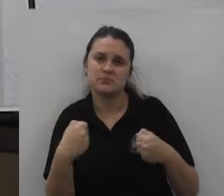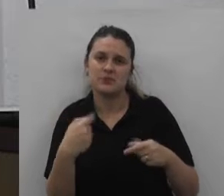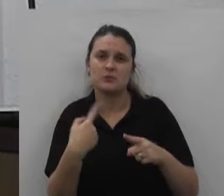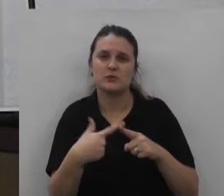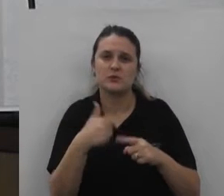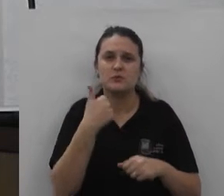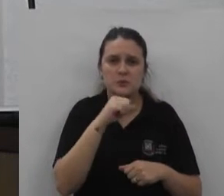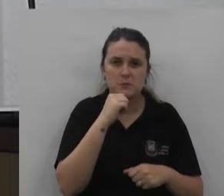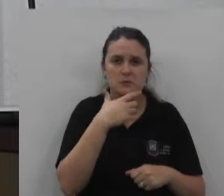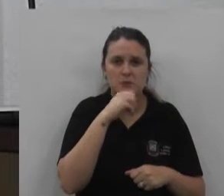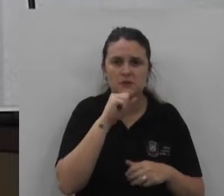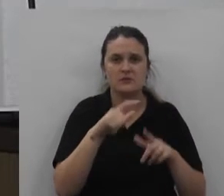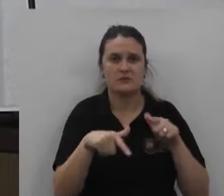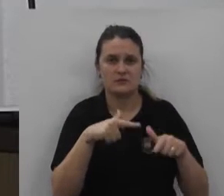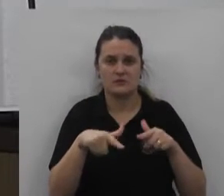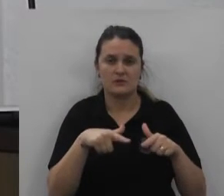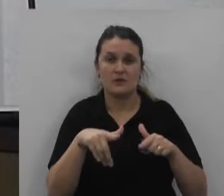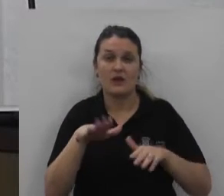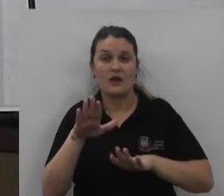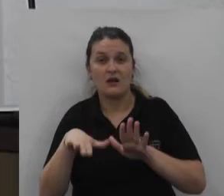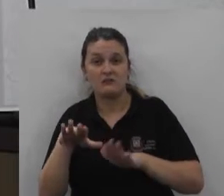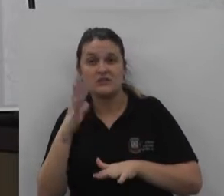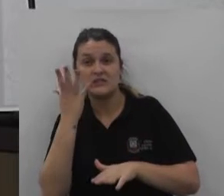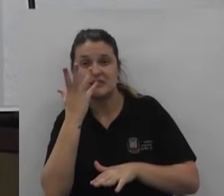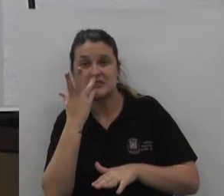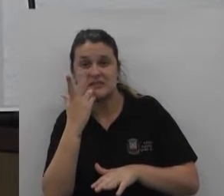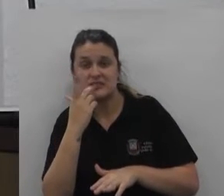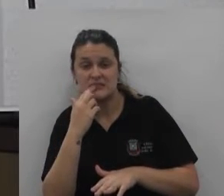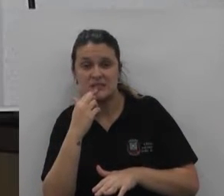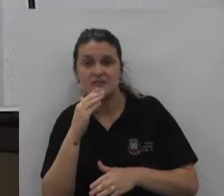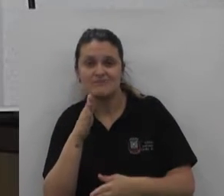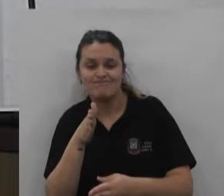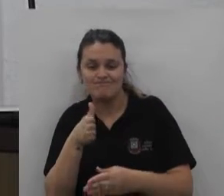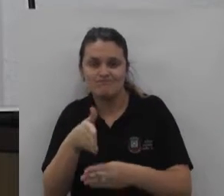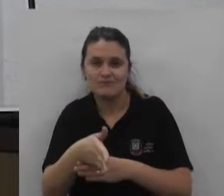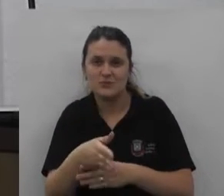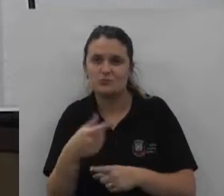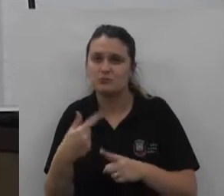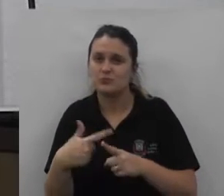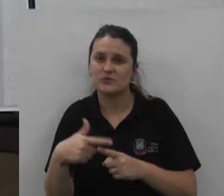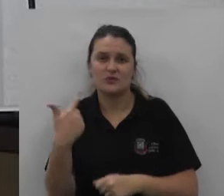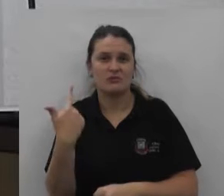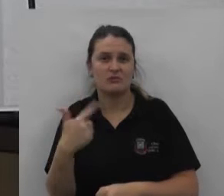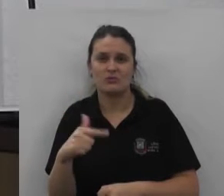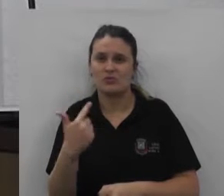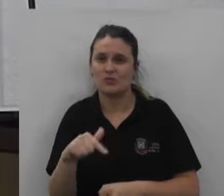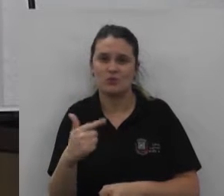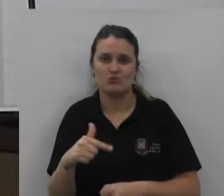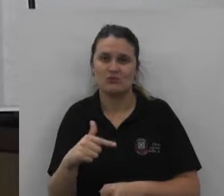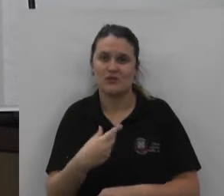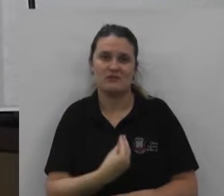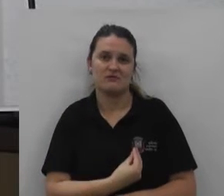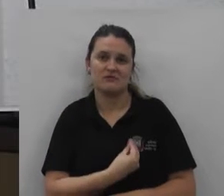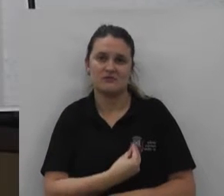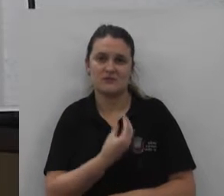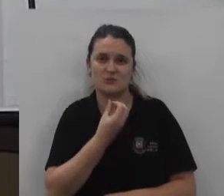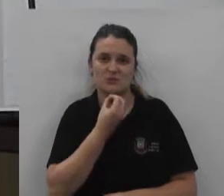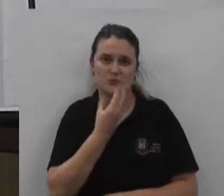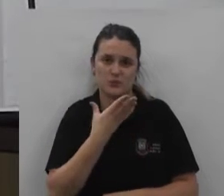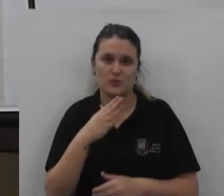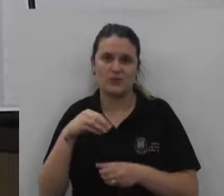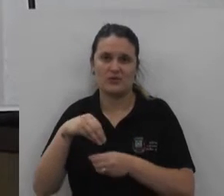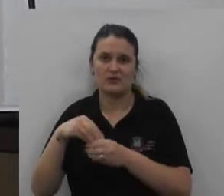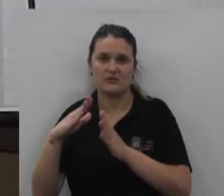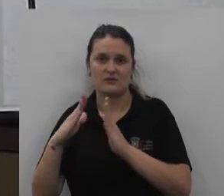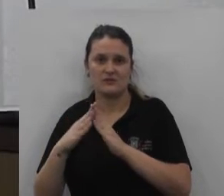porque seus pais trabalham. Muitas delas vêm por necessidades por não terem uma condição favorável no